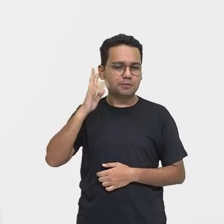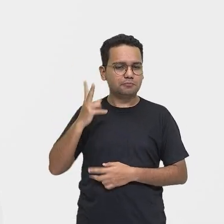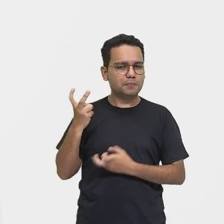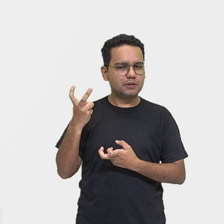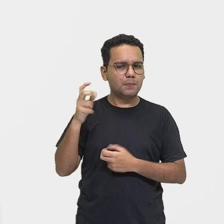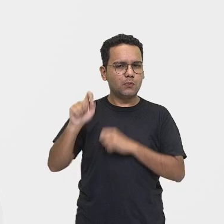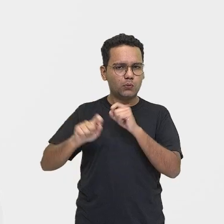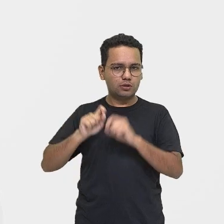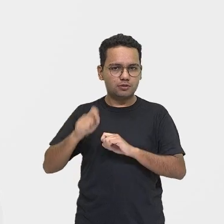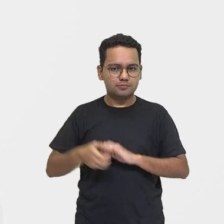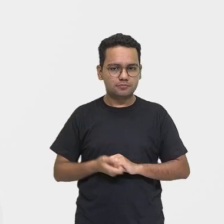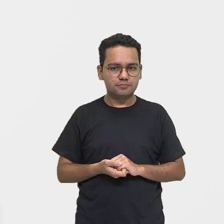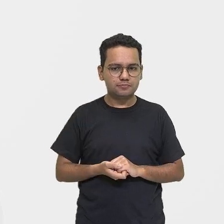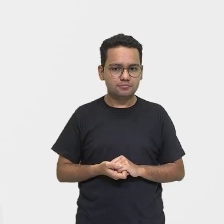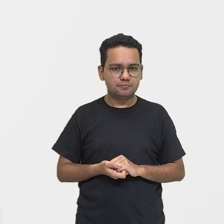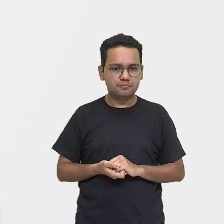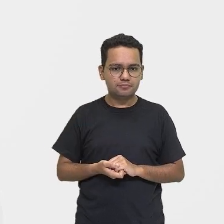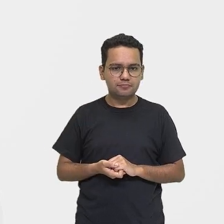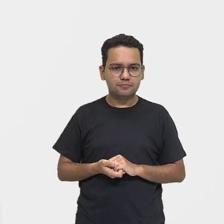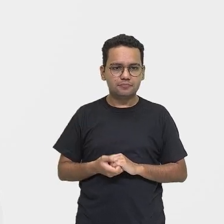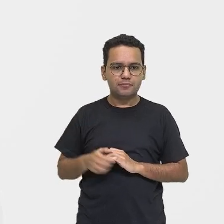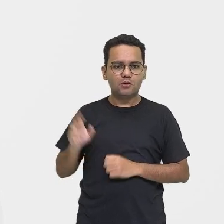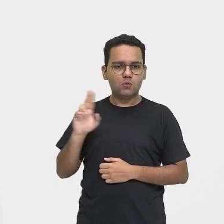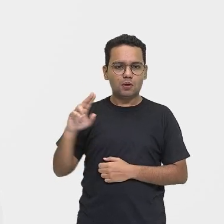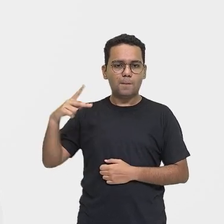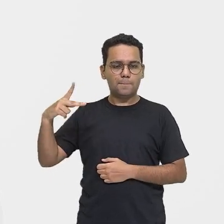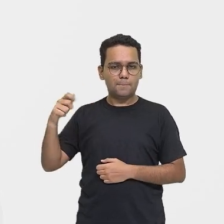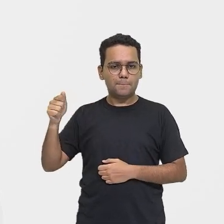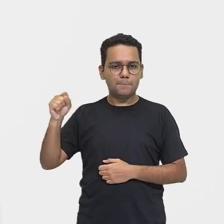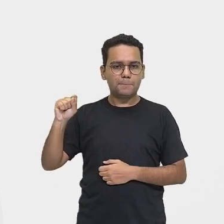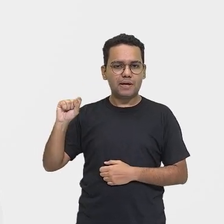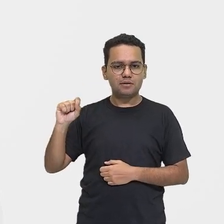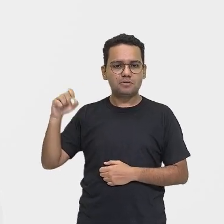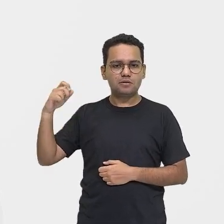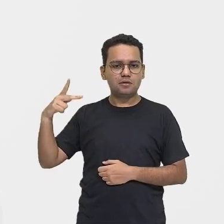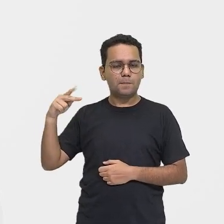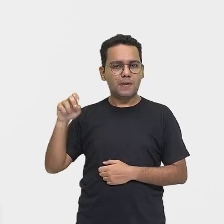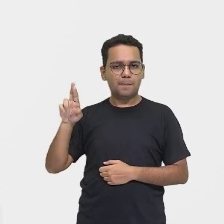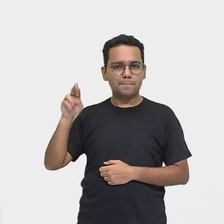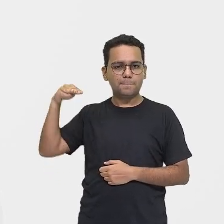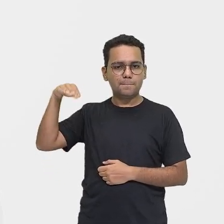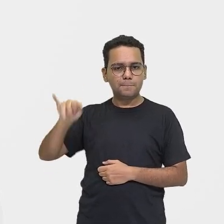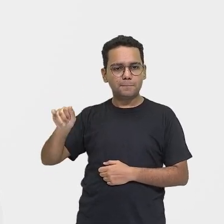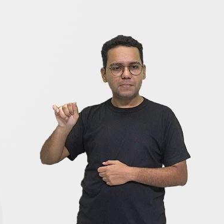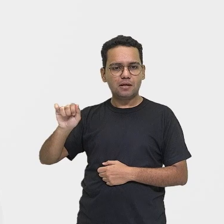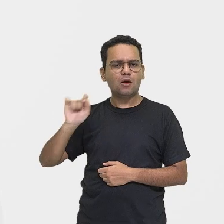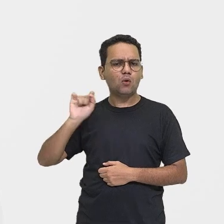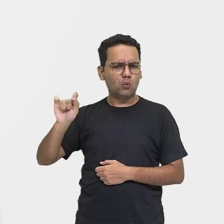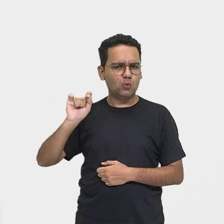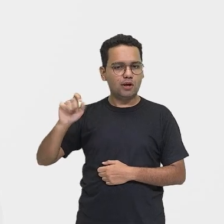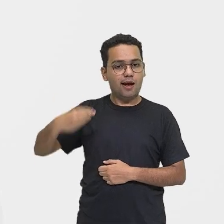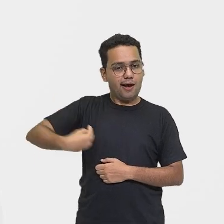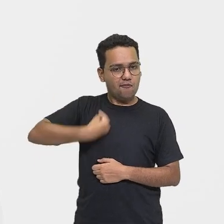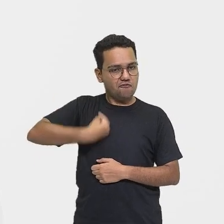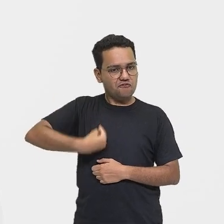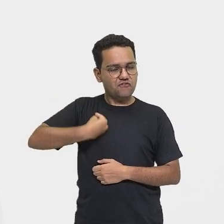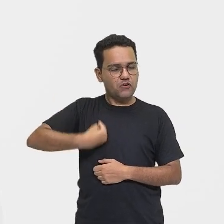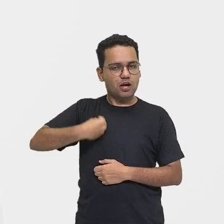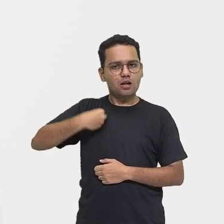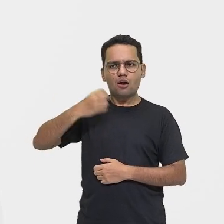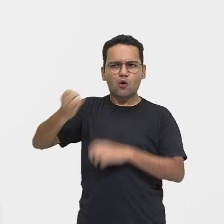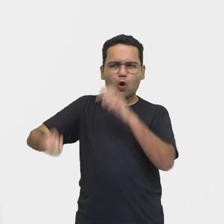chamada de panspermia, que é a vida, ela pode ter chegado ao planeta por meio de